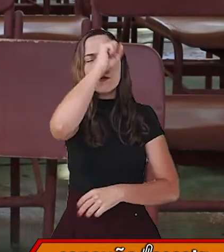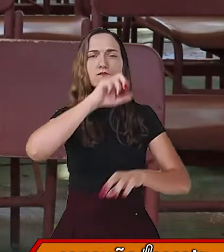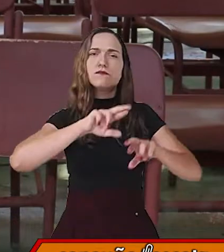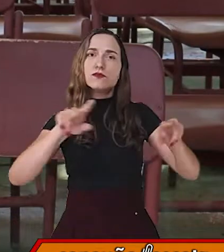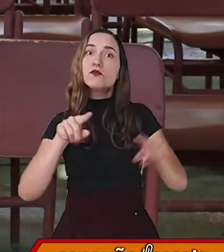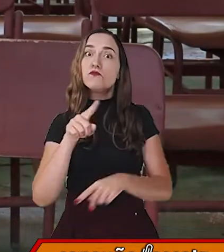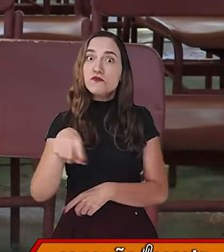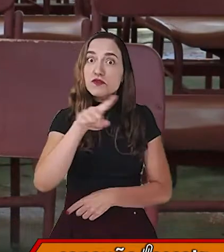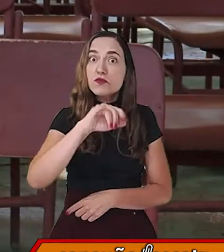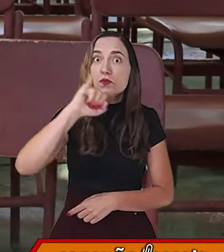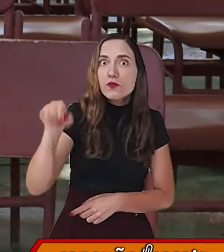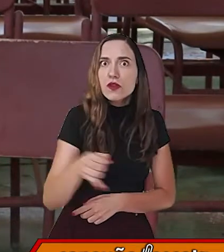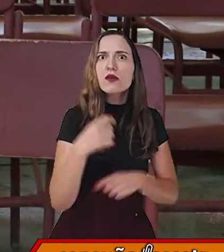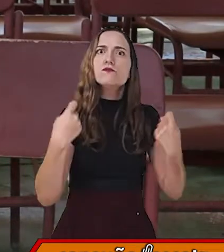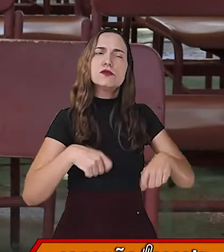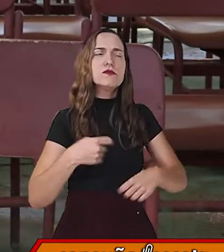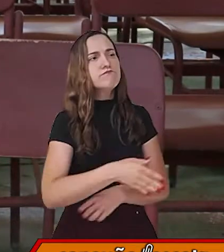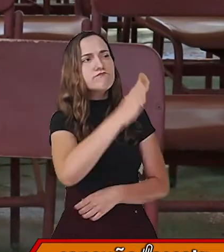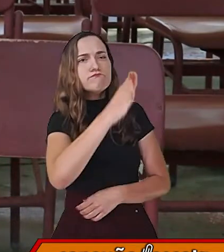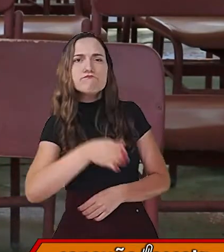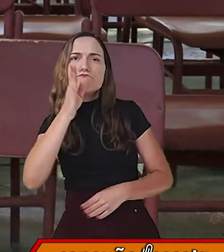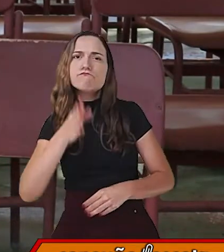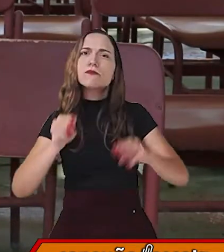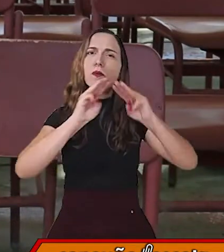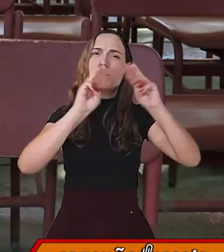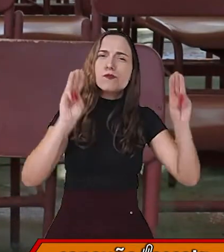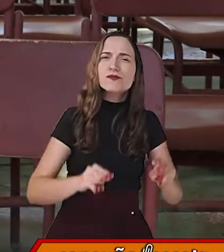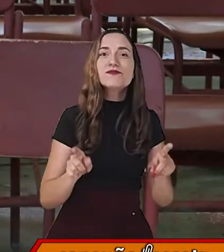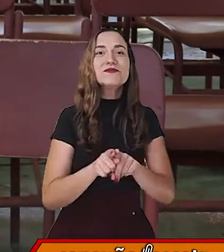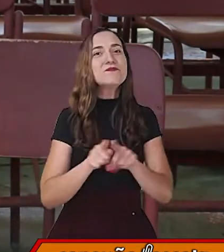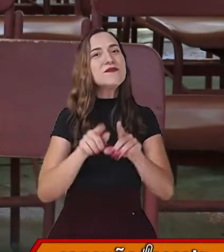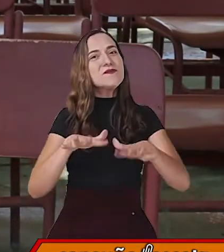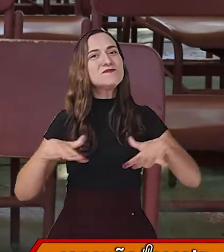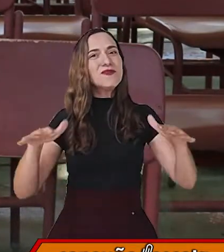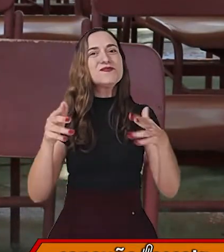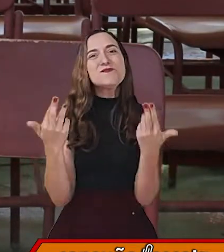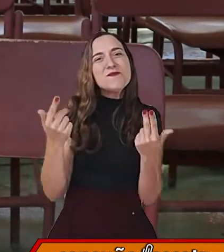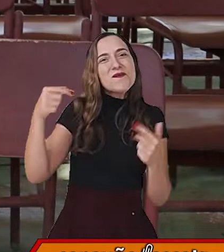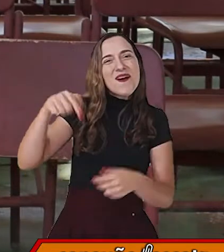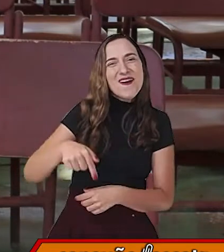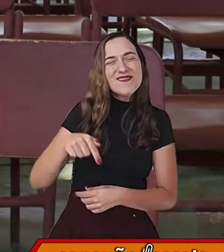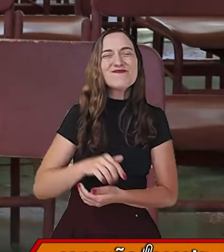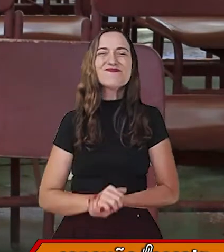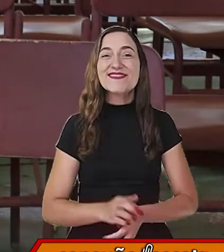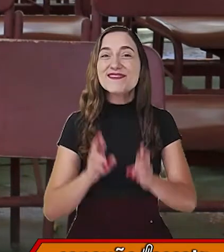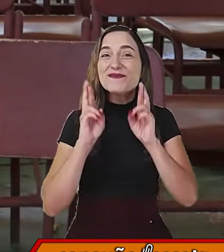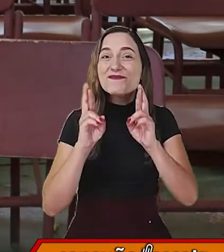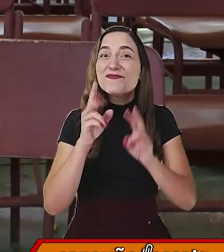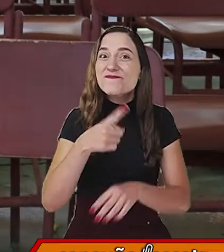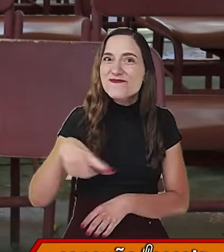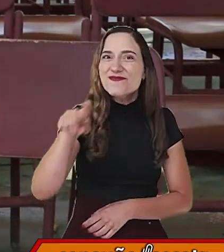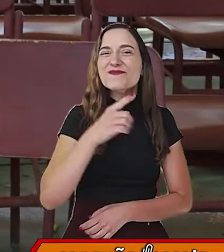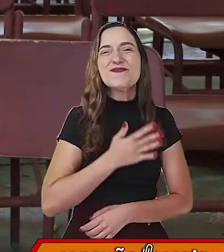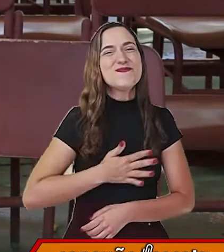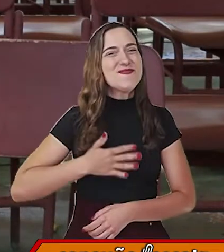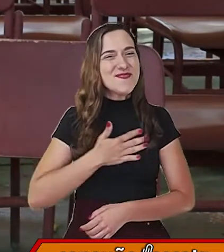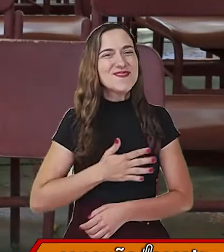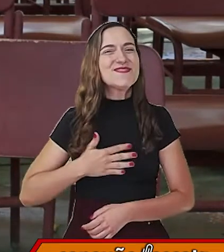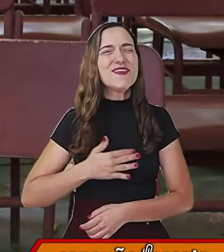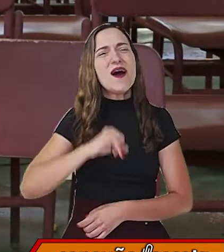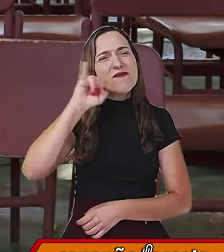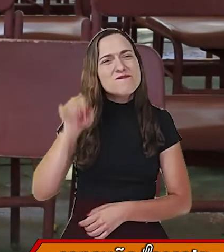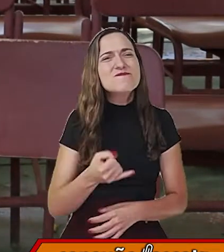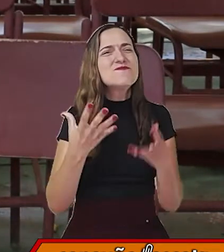visite espaços de museus. Sempre que você tiver oportunidade, visite espaços como esse. Tá bom? Espero que você tenha curtido,